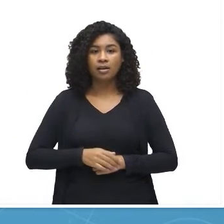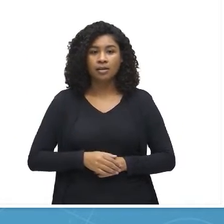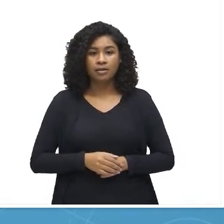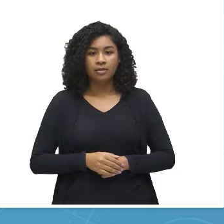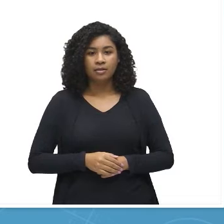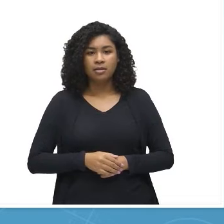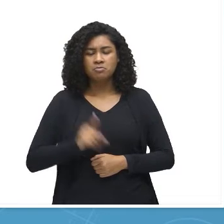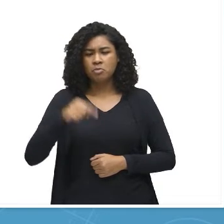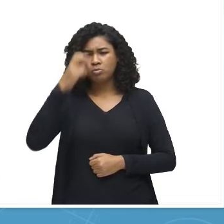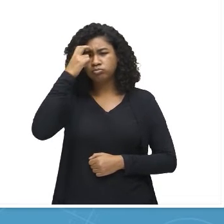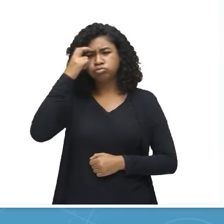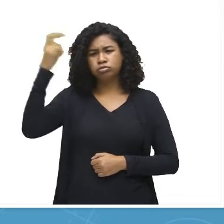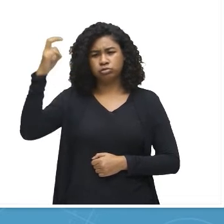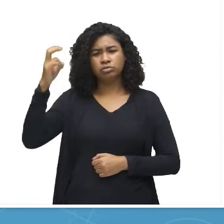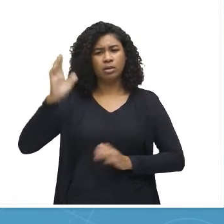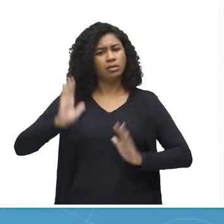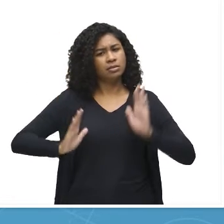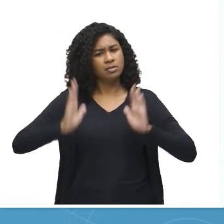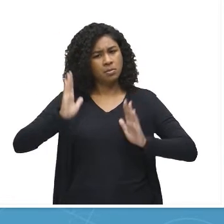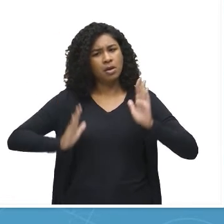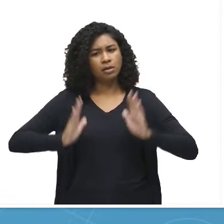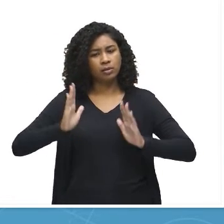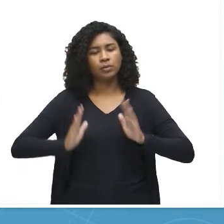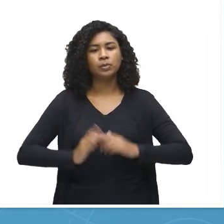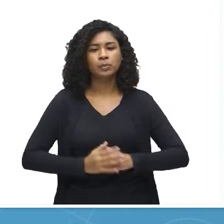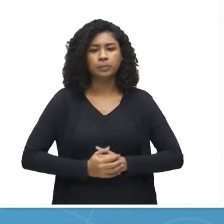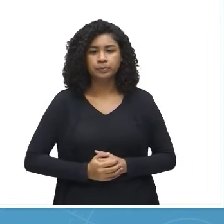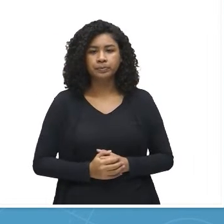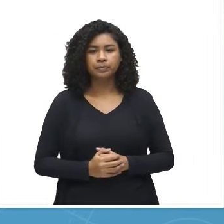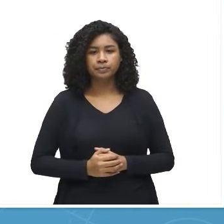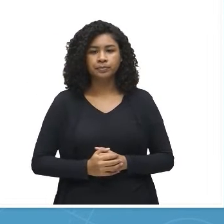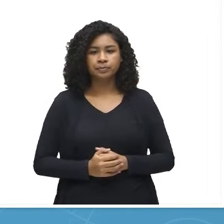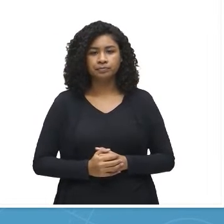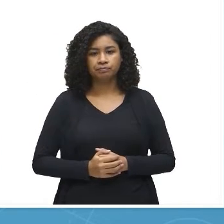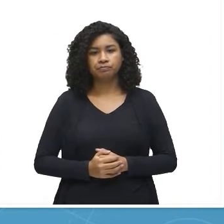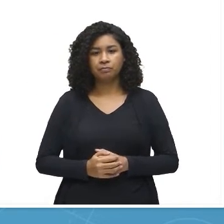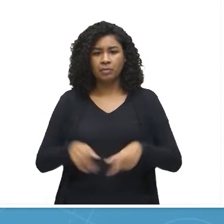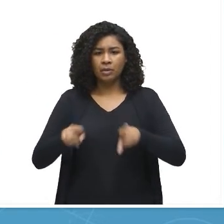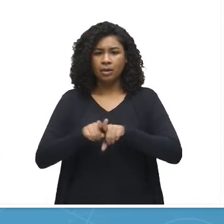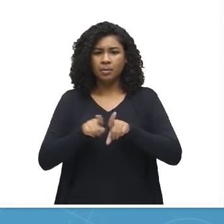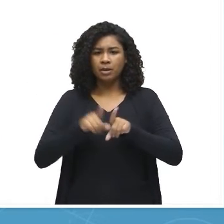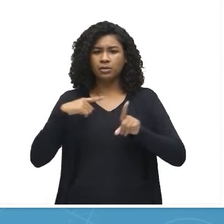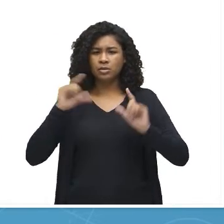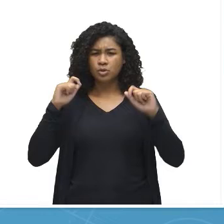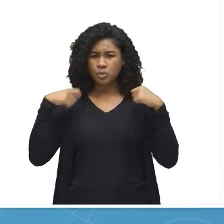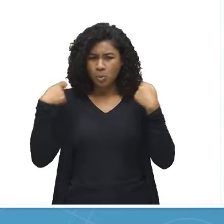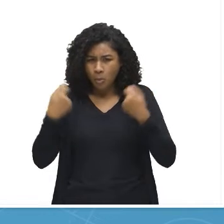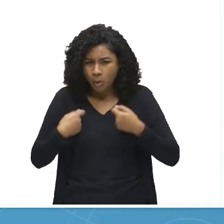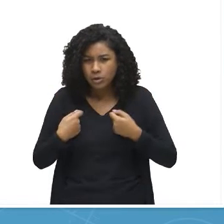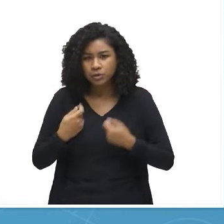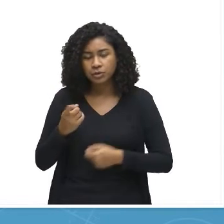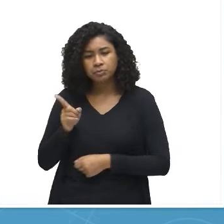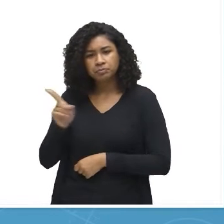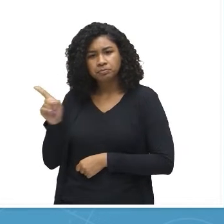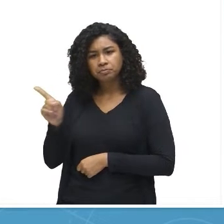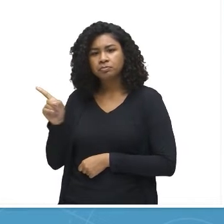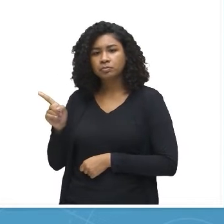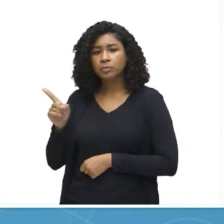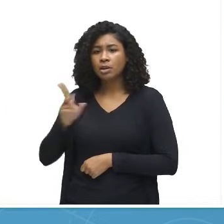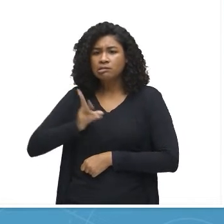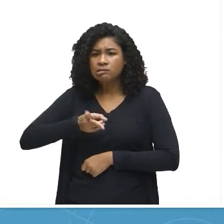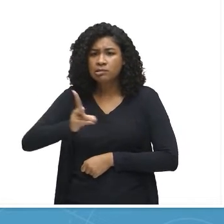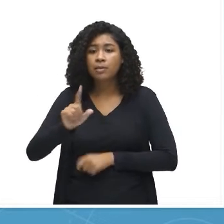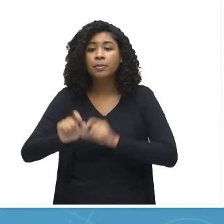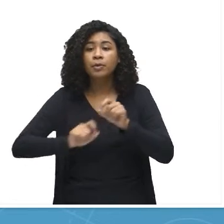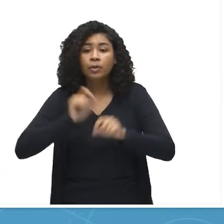a gente tem uma imagem dos monges copistas. Esses monges copistas, eles faziam cópias à mão